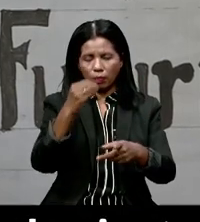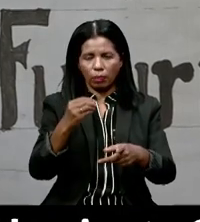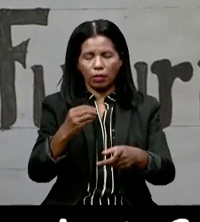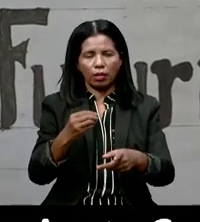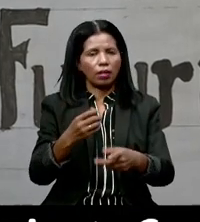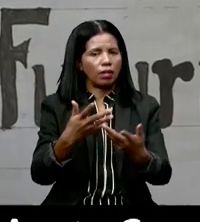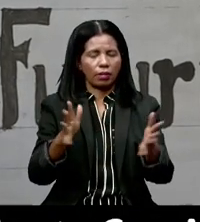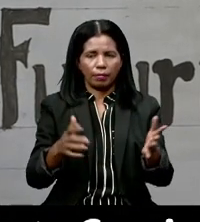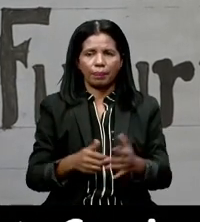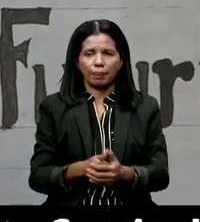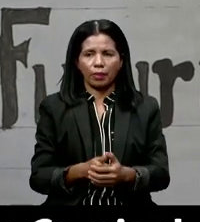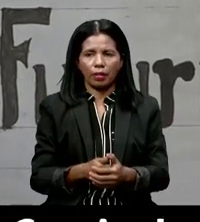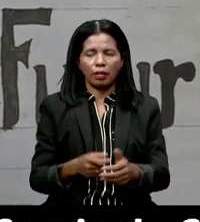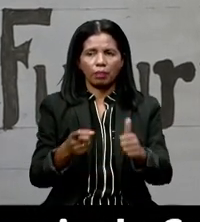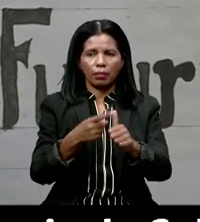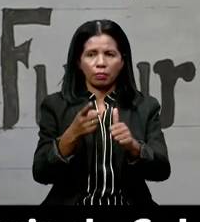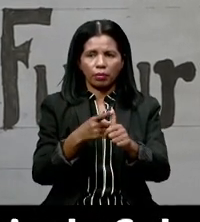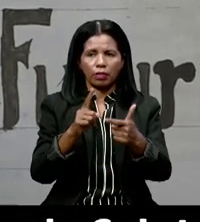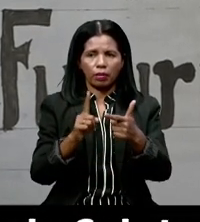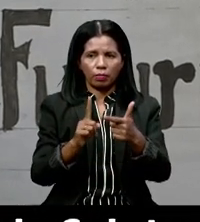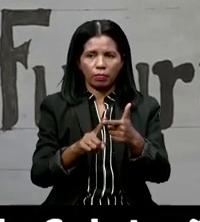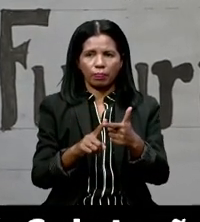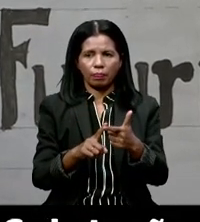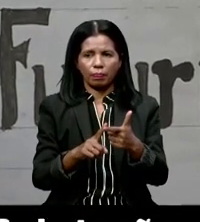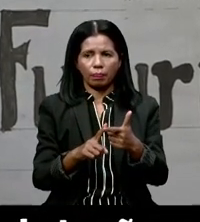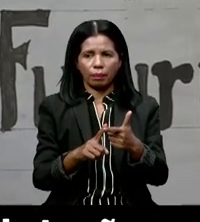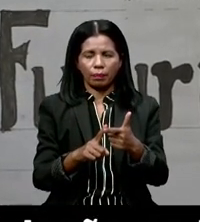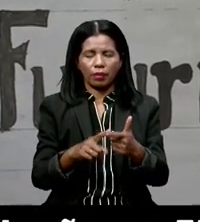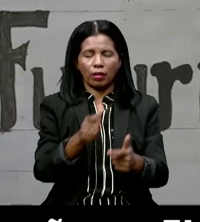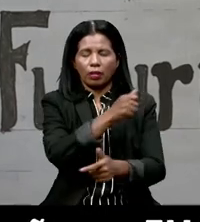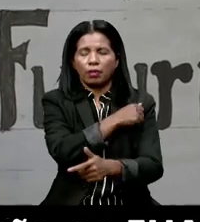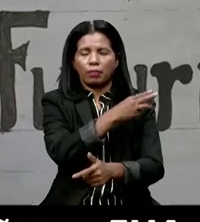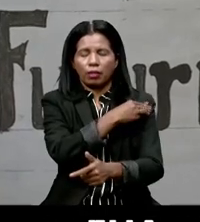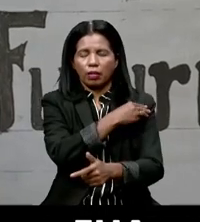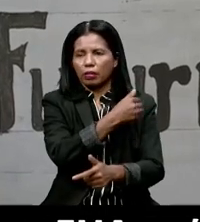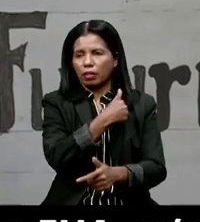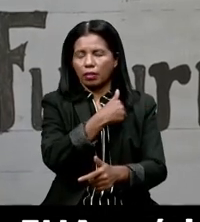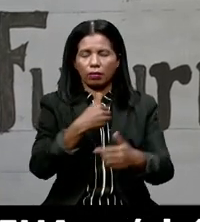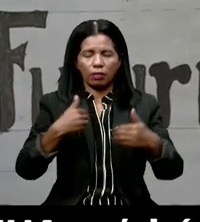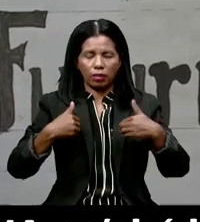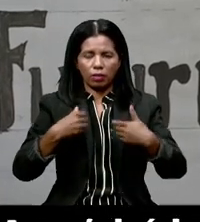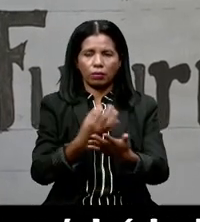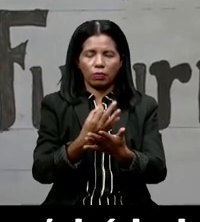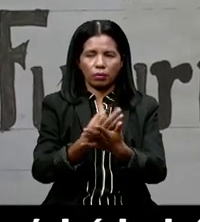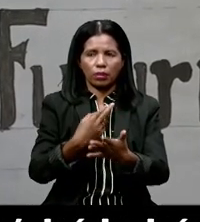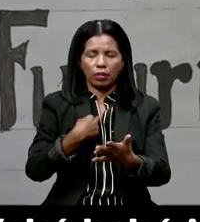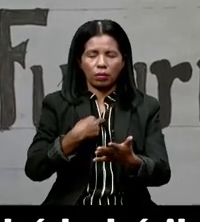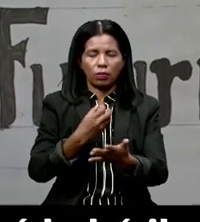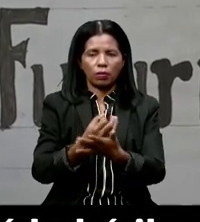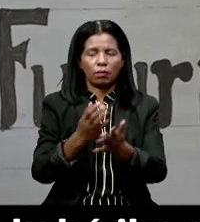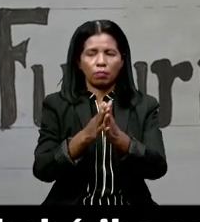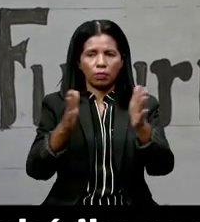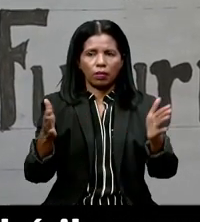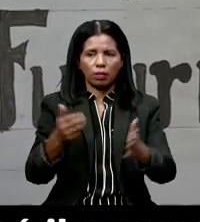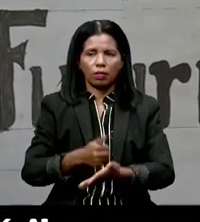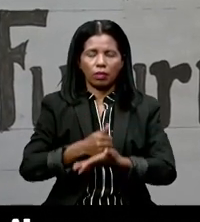galapa. Né ponto primeiro. Ponto segundo, a gente tem racimos tirado aqui fundos raci. Fundos bot, a tipo